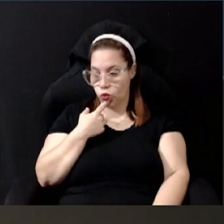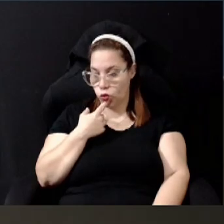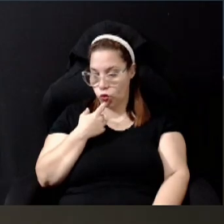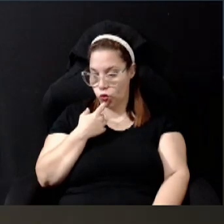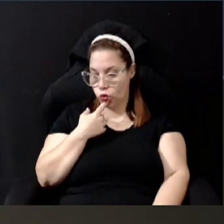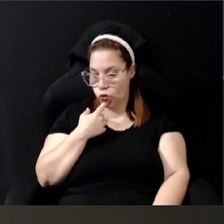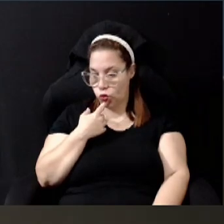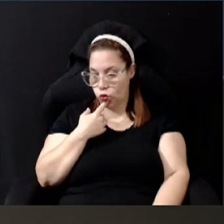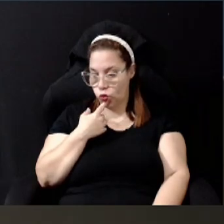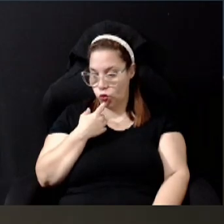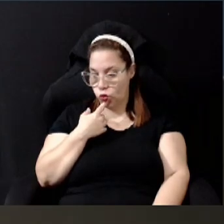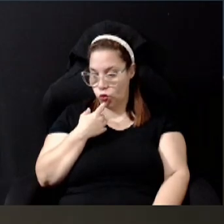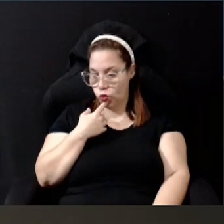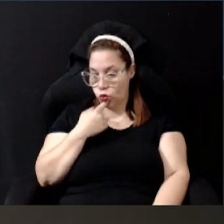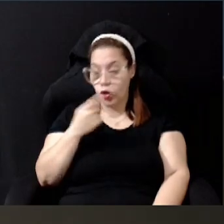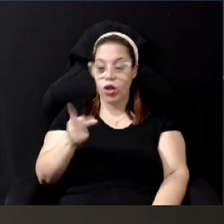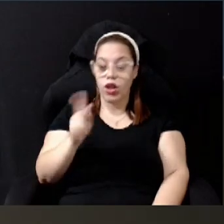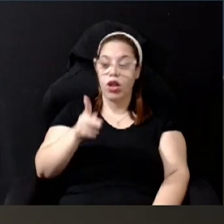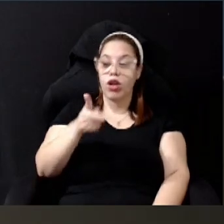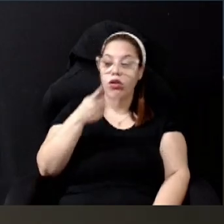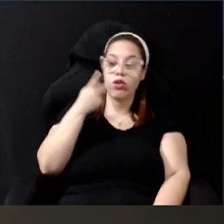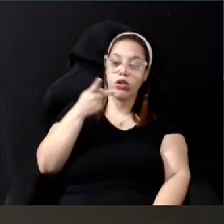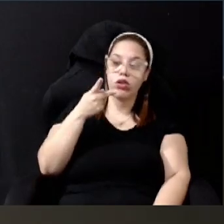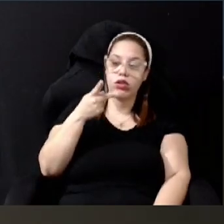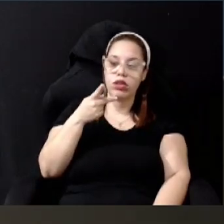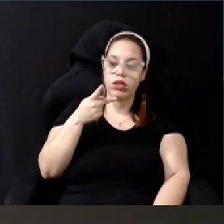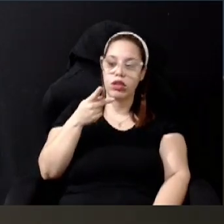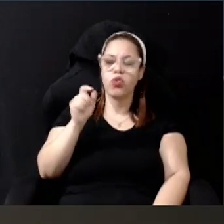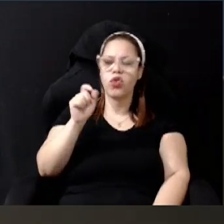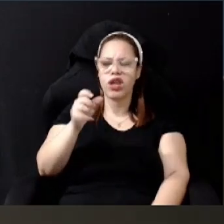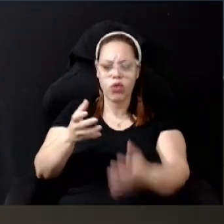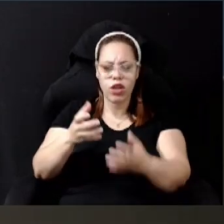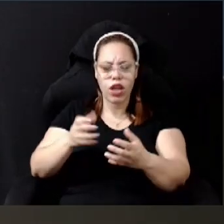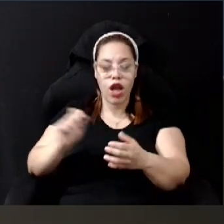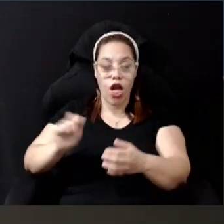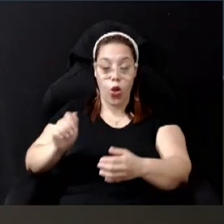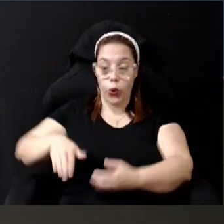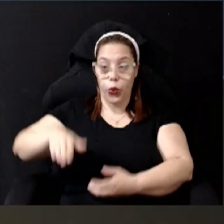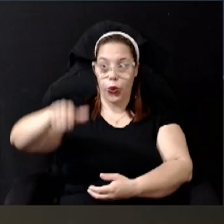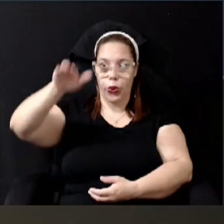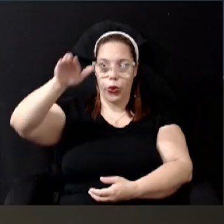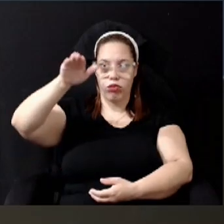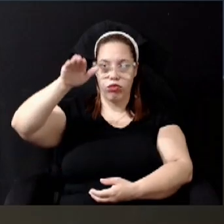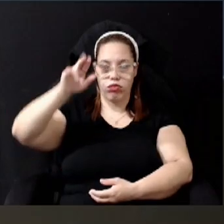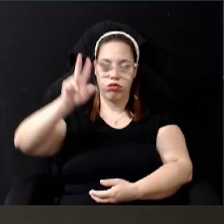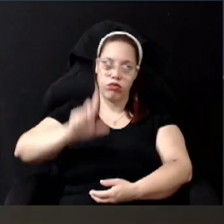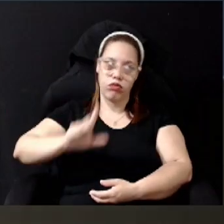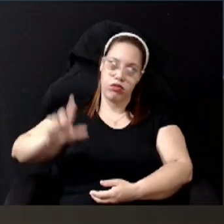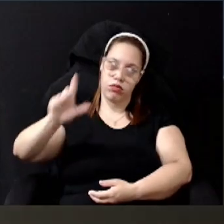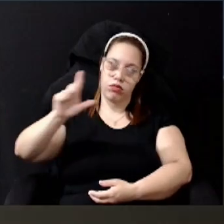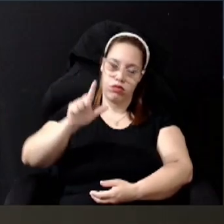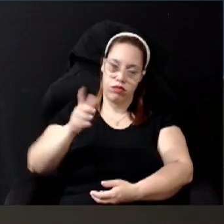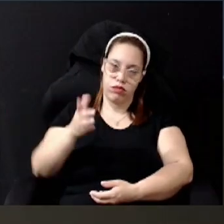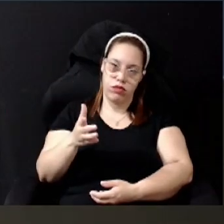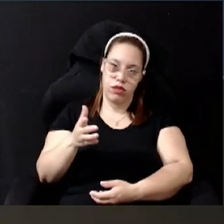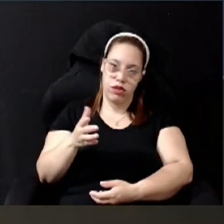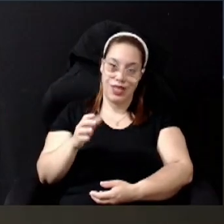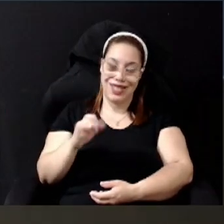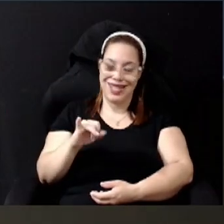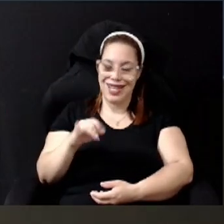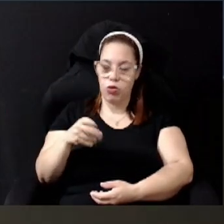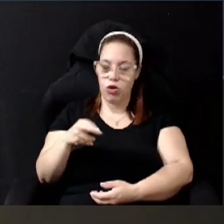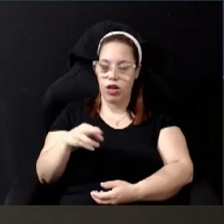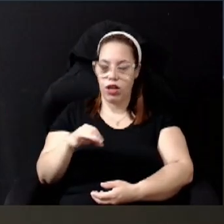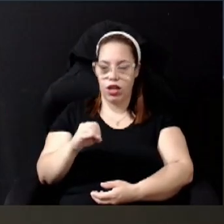eu sempre falo assim, você não quer ser rica? Lógico, por tudo aquilo que a gente falou, sem hipocrisia.